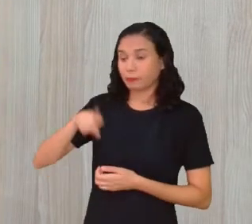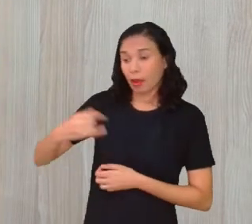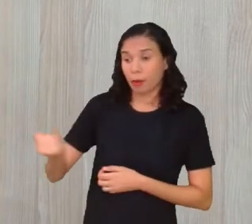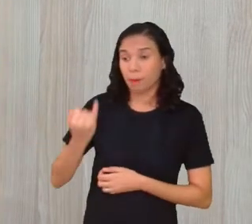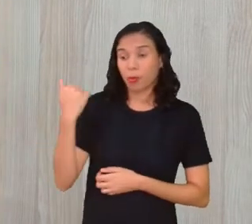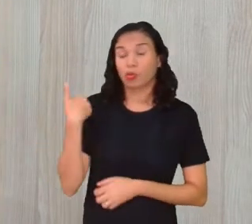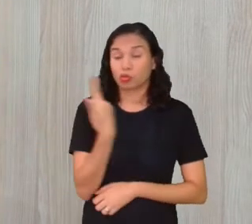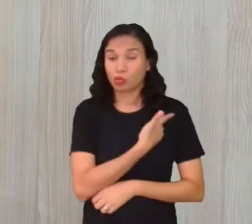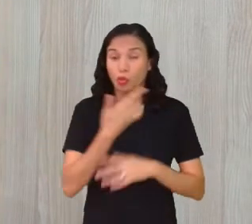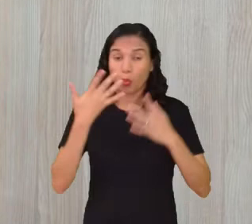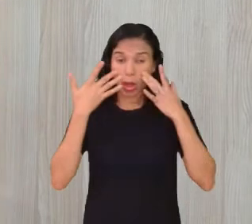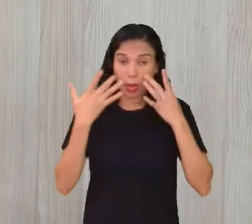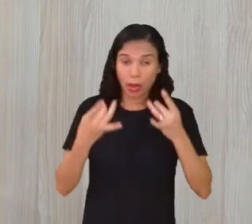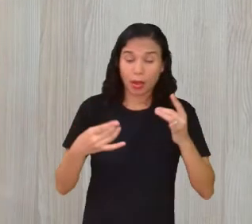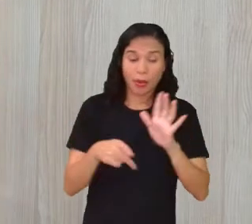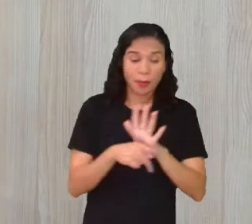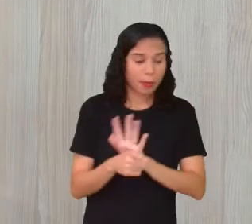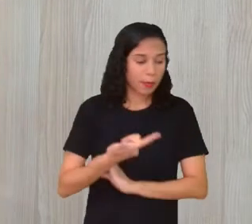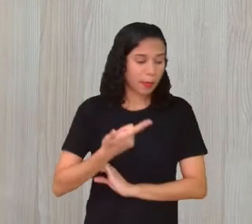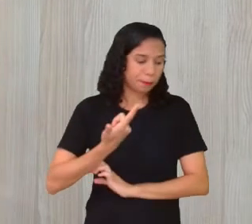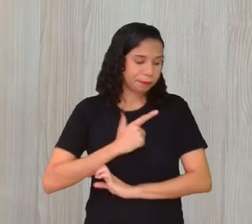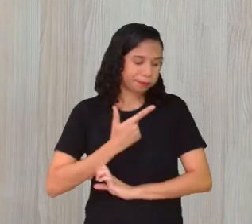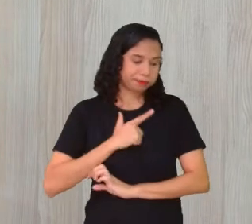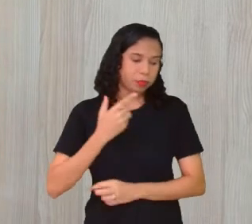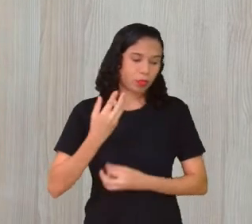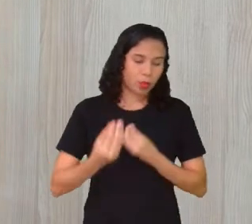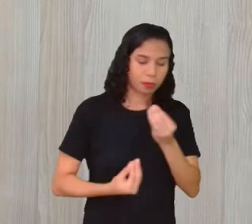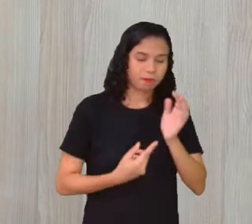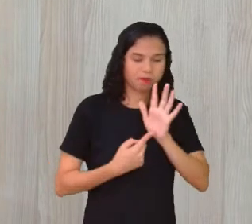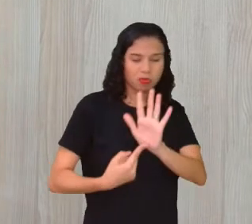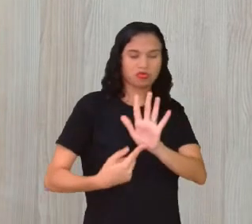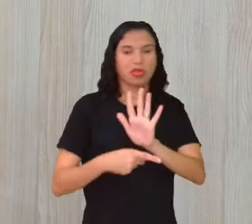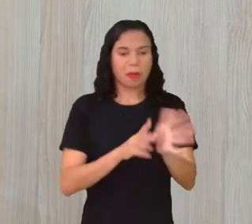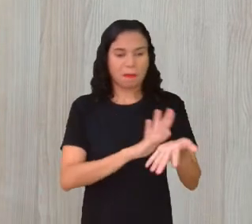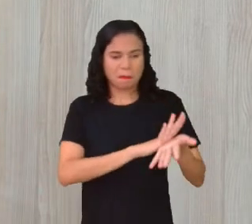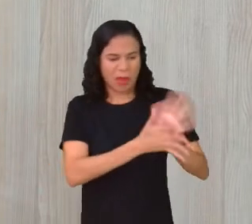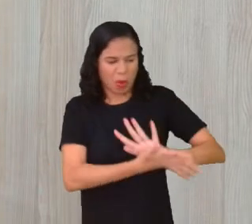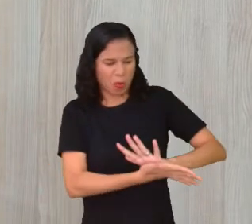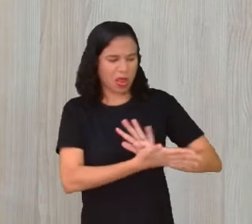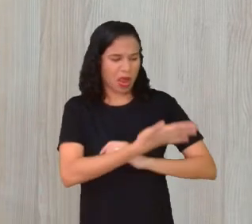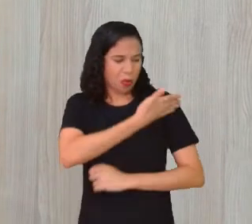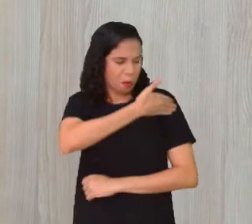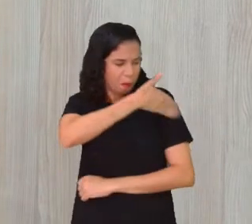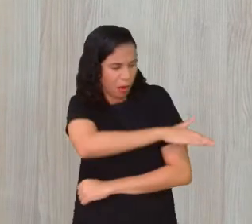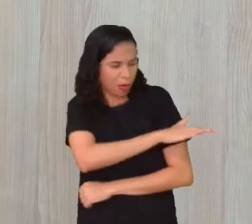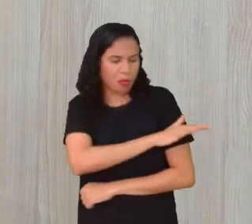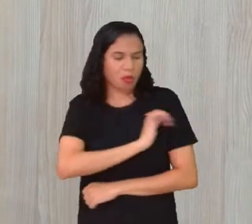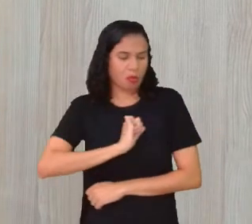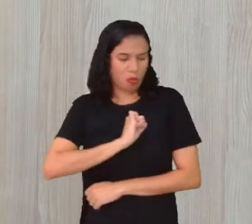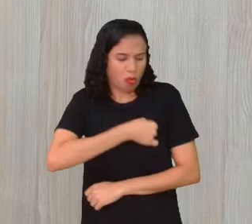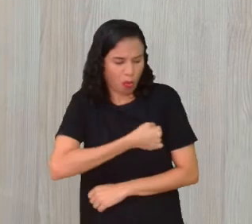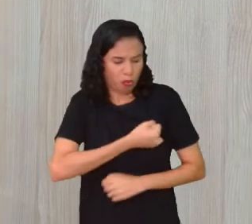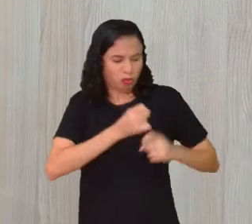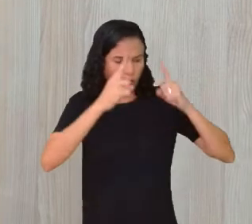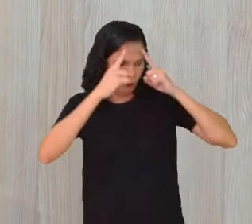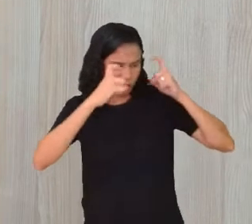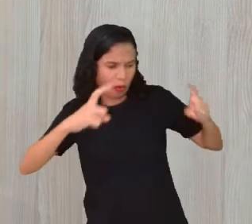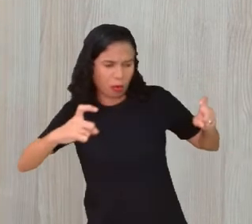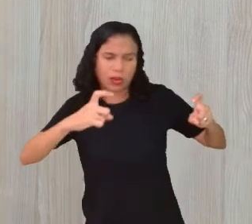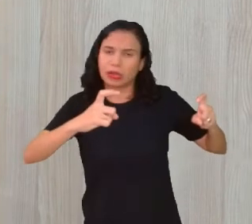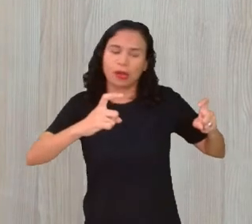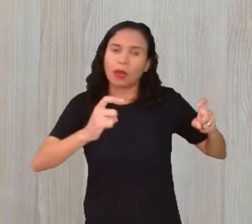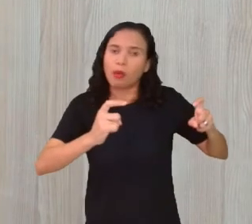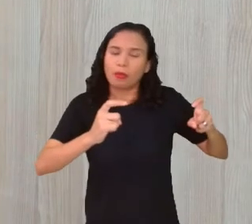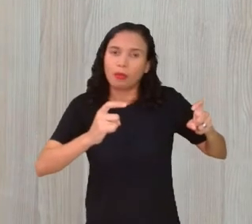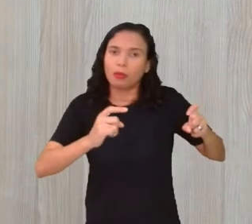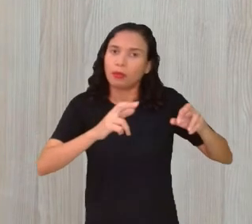a gente ficar bem atento para não estar aí, né, expressando preconceitos, né, ódios, violência,